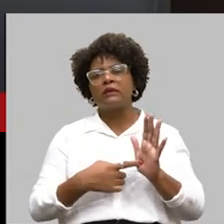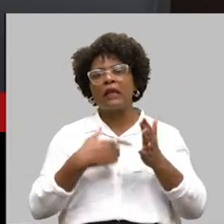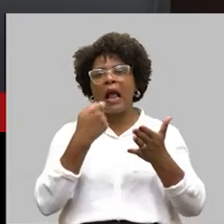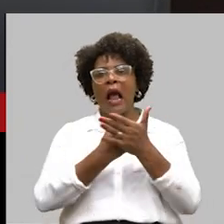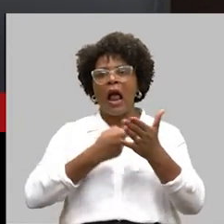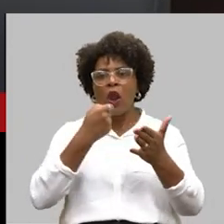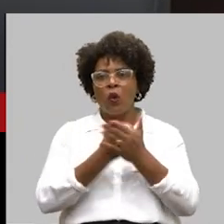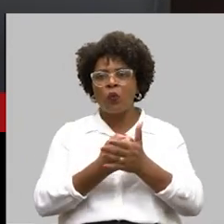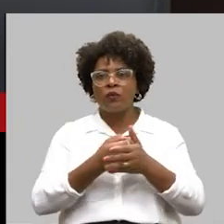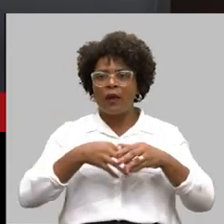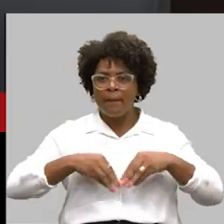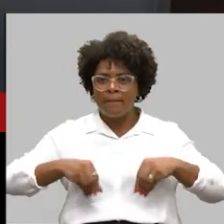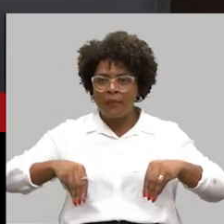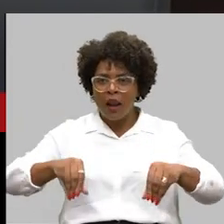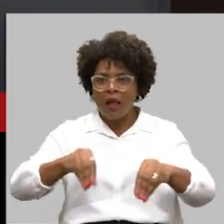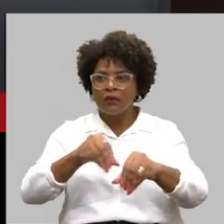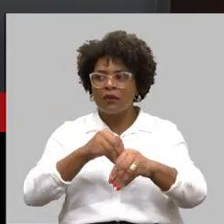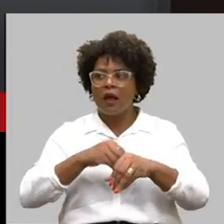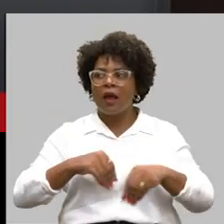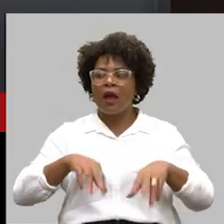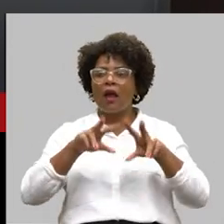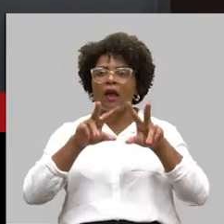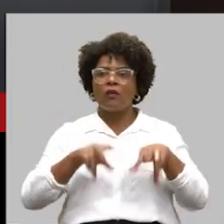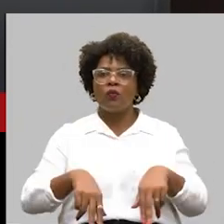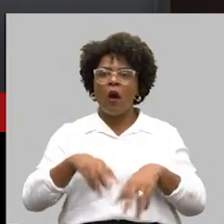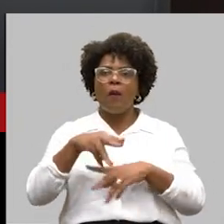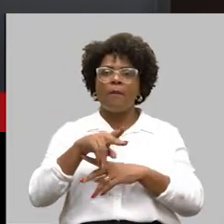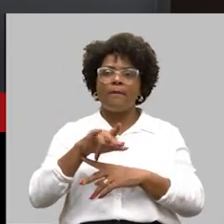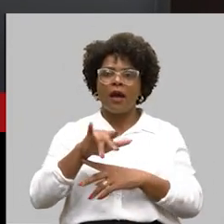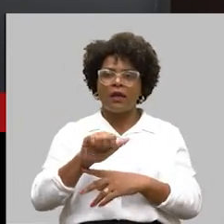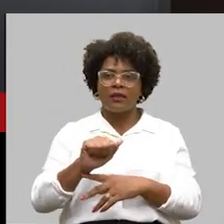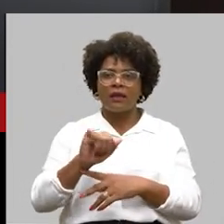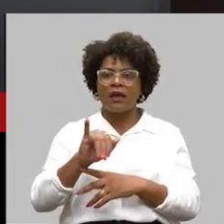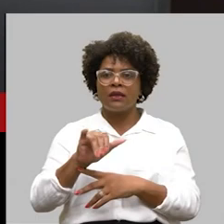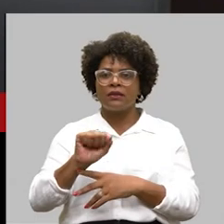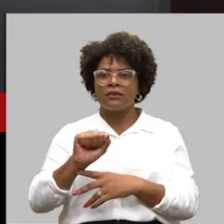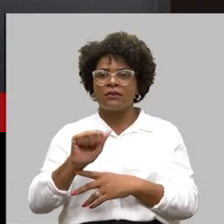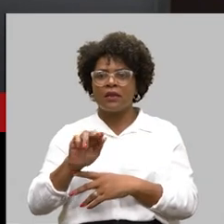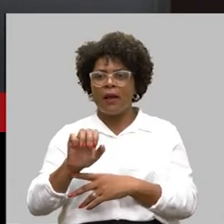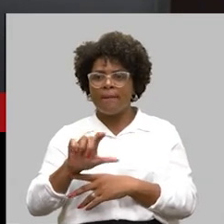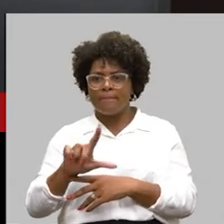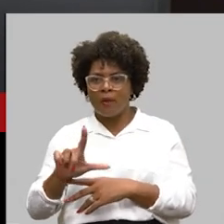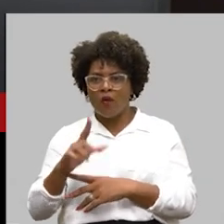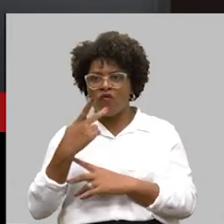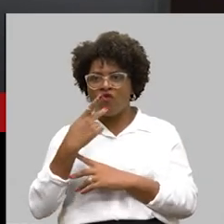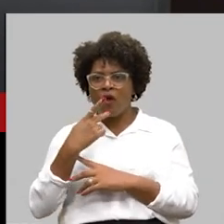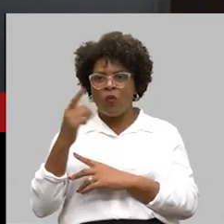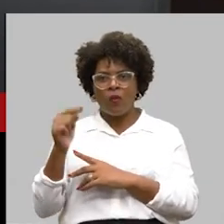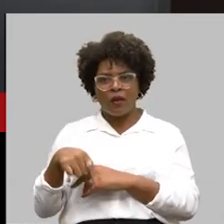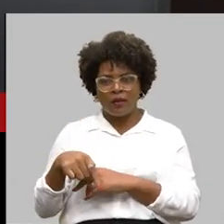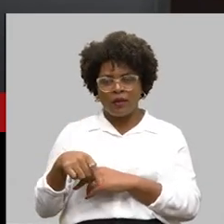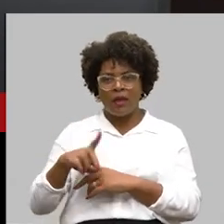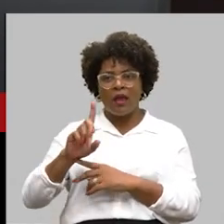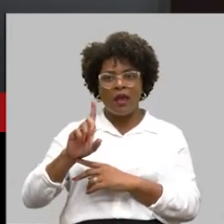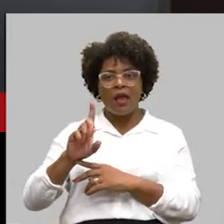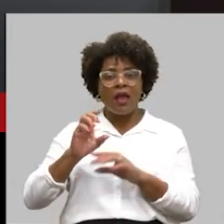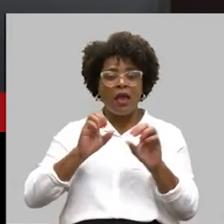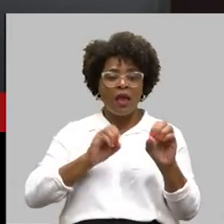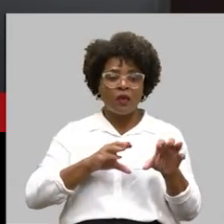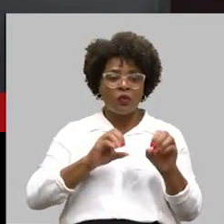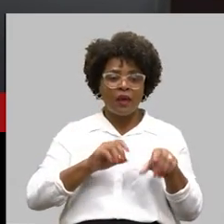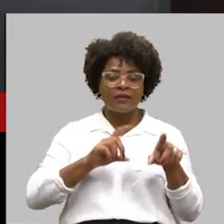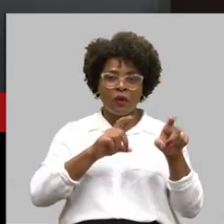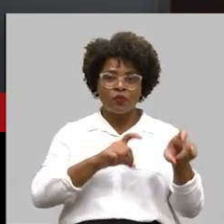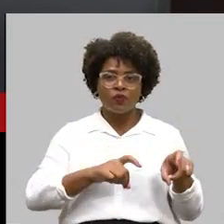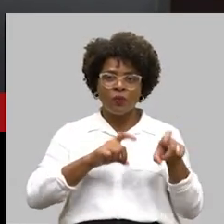muito bem a companheira Maria Isabel já mencionou aqui que a educação do campo ela nasce da luta